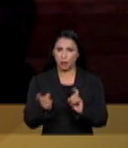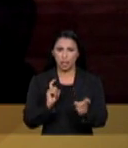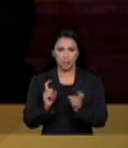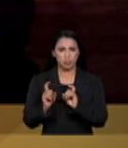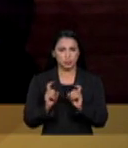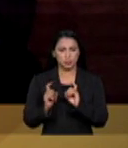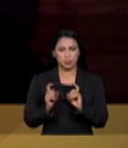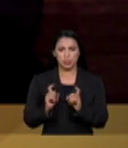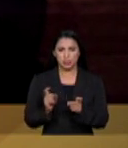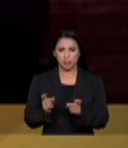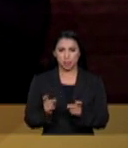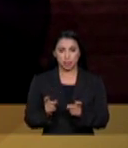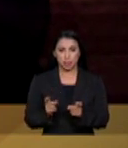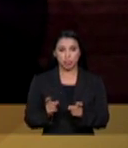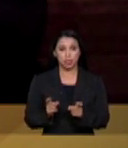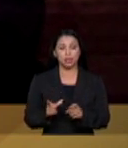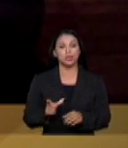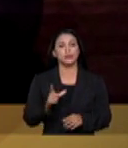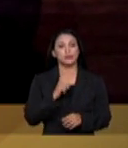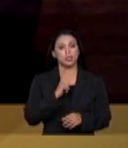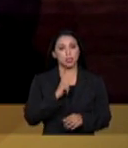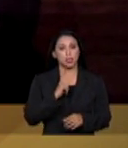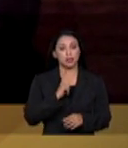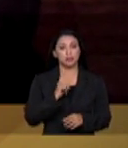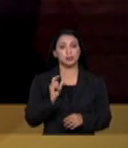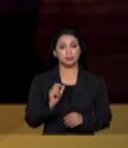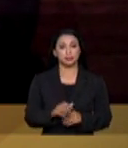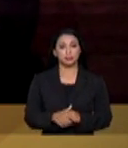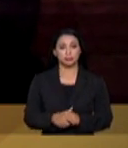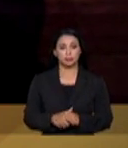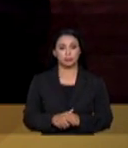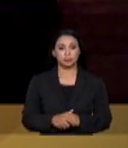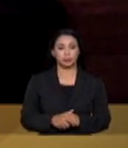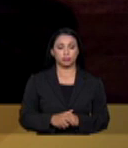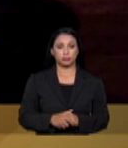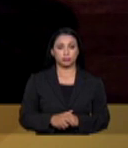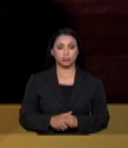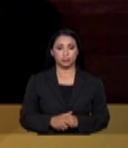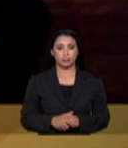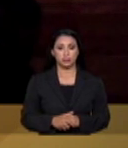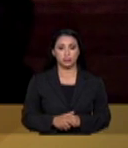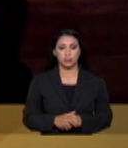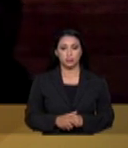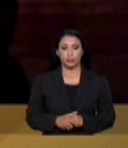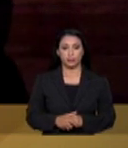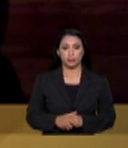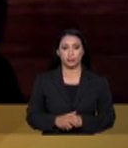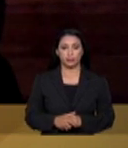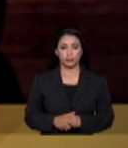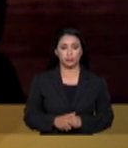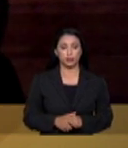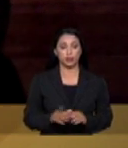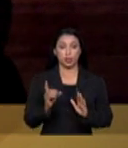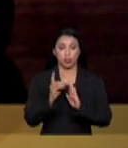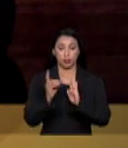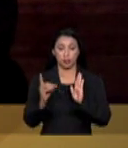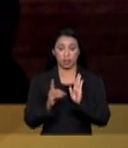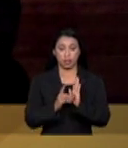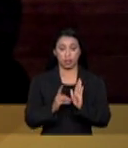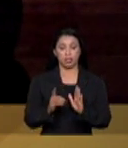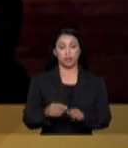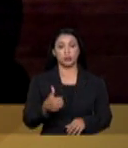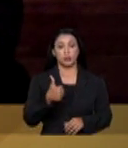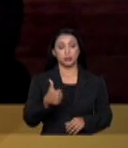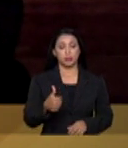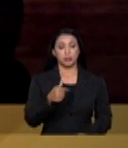mar cartório previsto o o procedimento e as providências no decreto